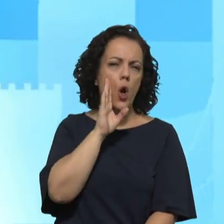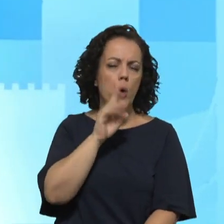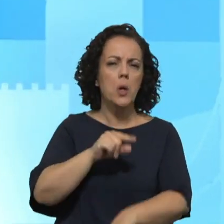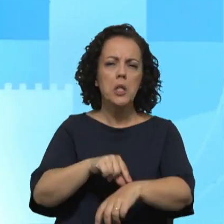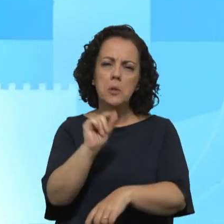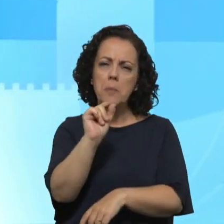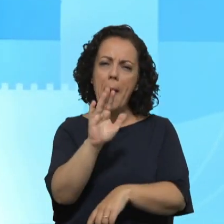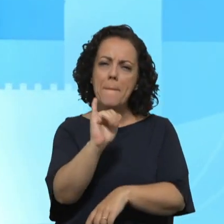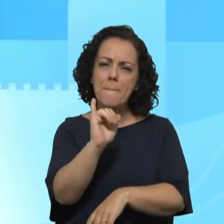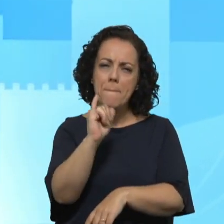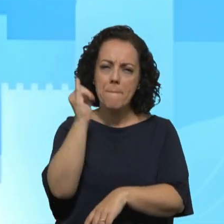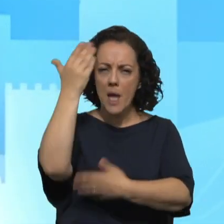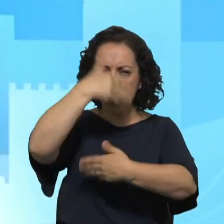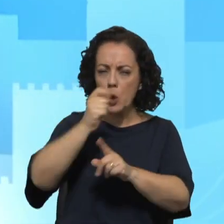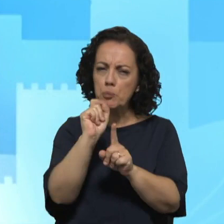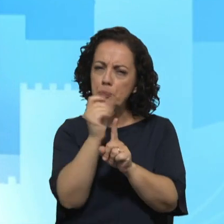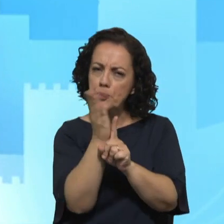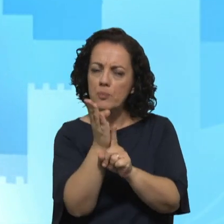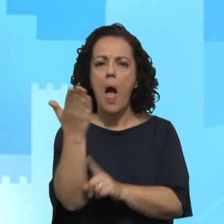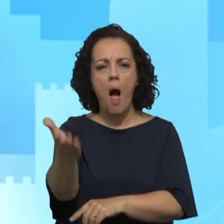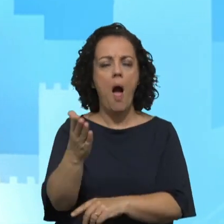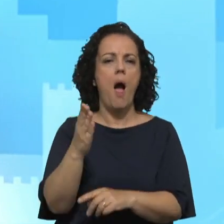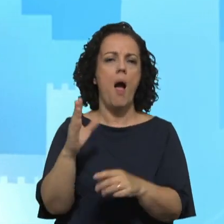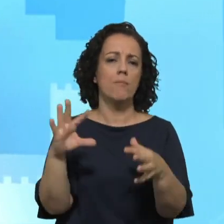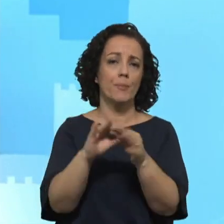após a meia-noite, podem ainda acompanhar na Antena 1 a edição